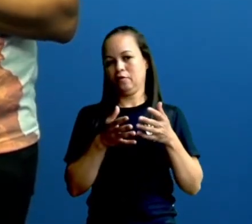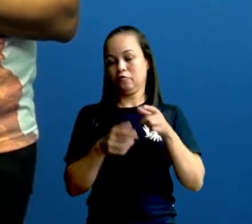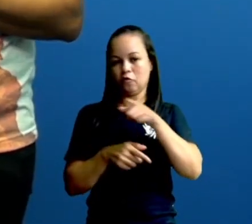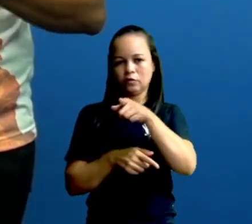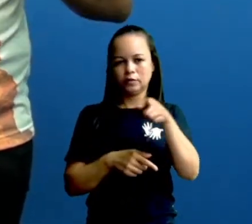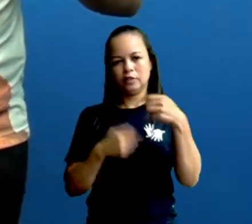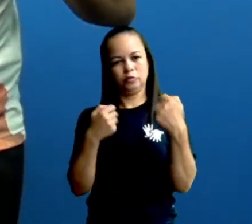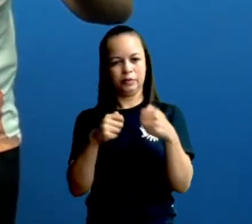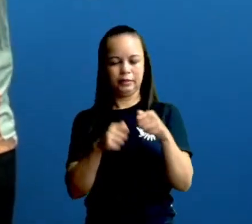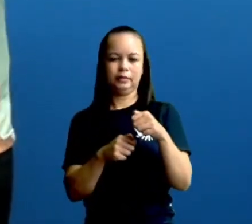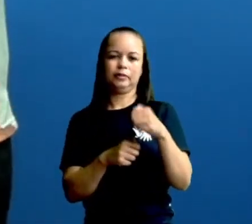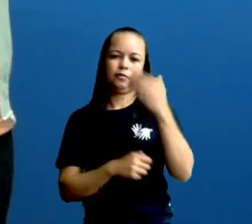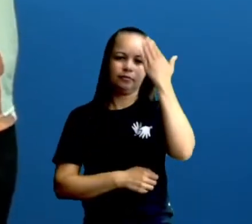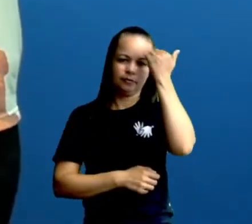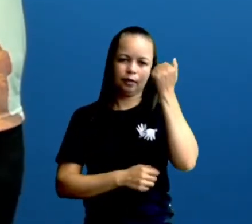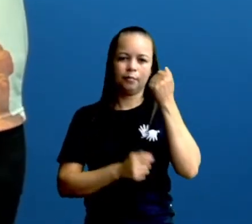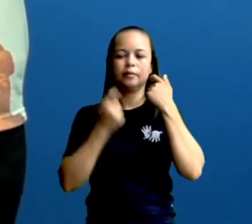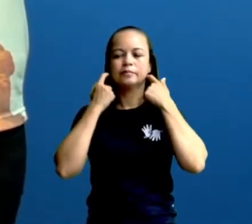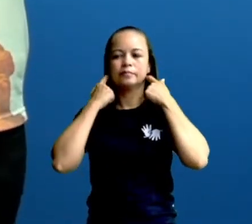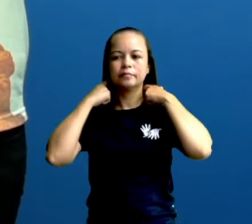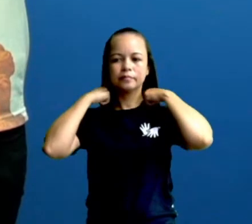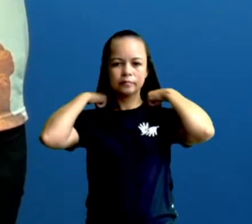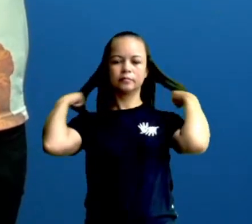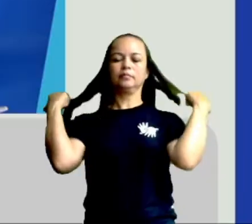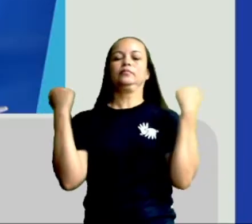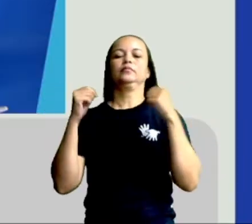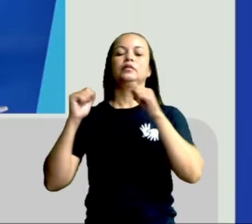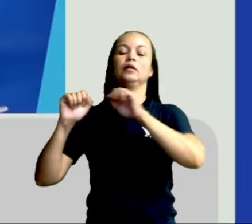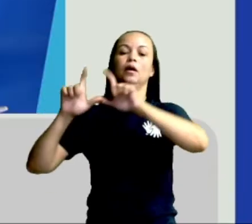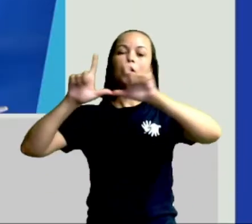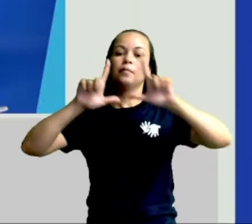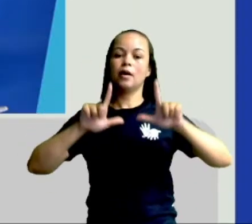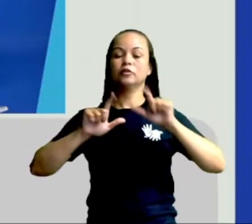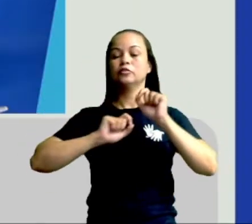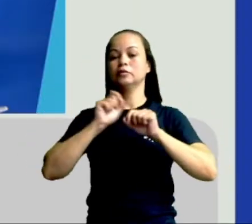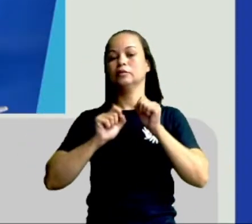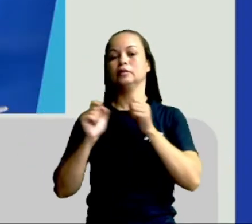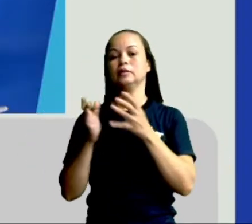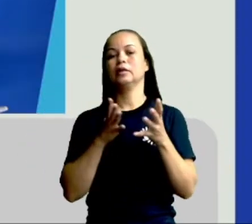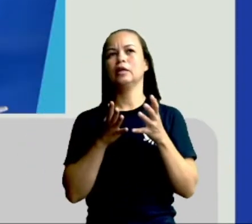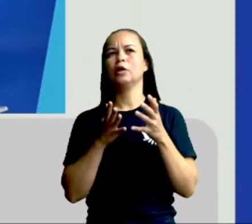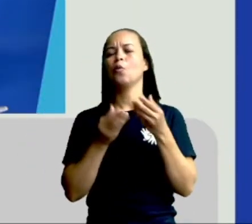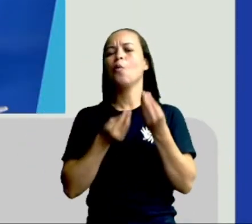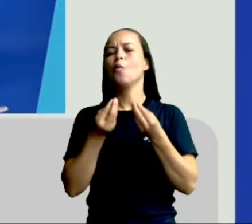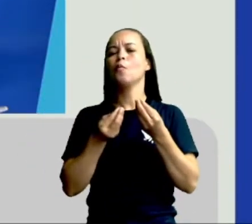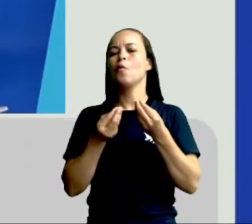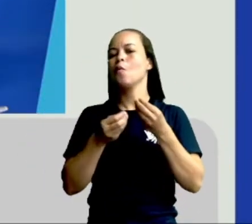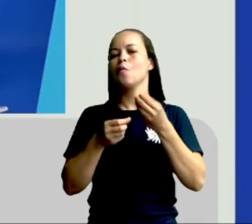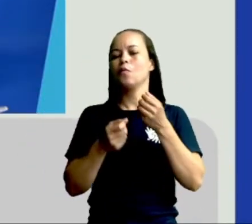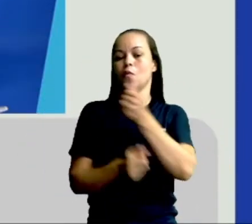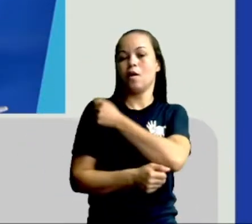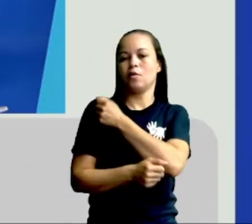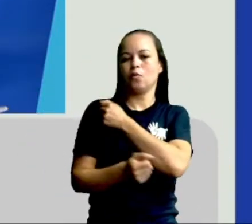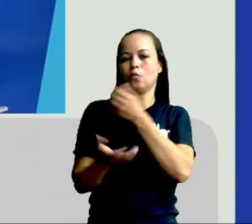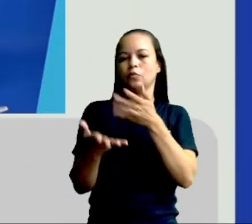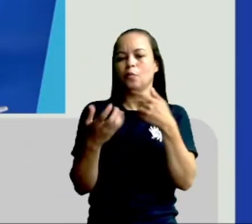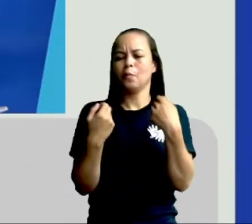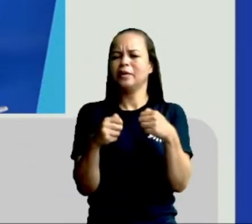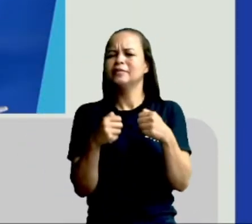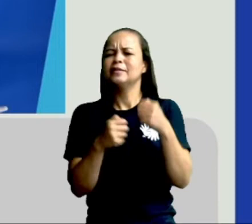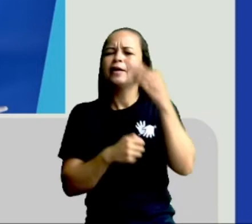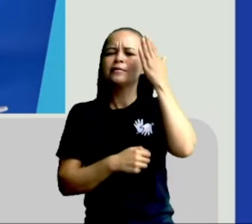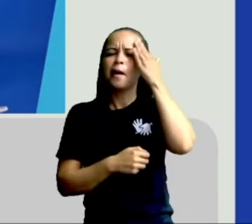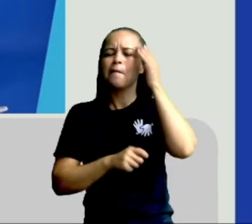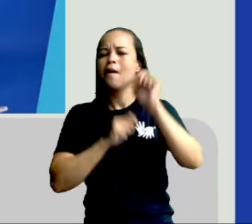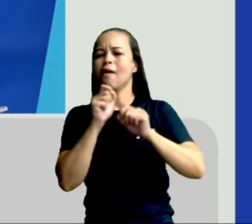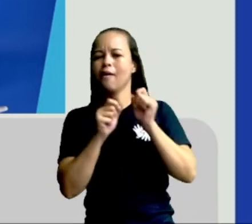você precisa saber. Abre essa imagem aí, por favor, produção, para esse aluno, mais uma vez, se apropriar desse momento. O que é que a gente precisa